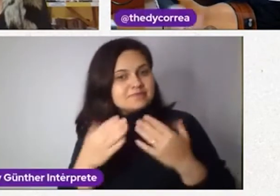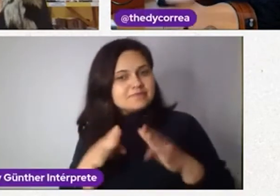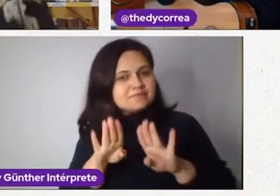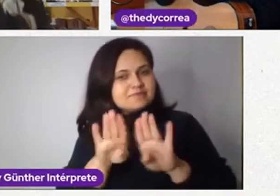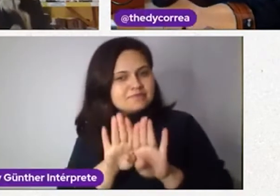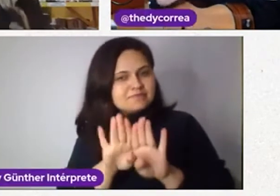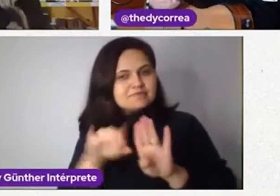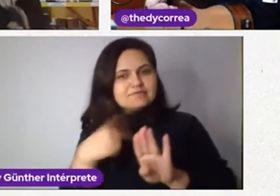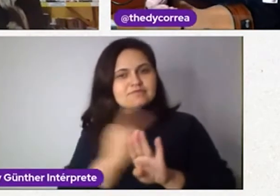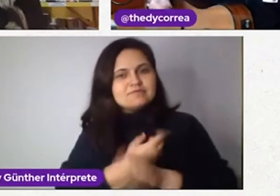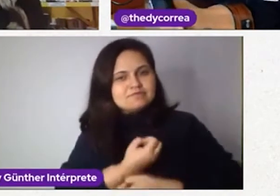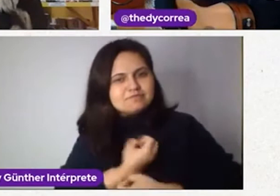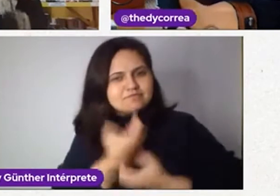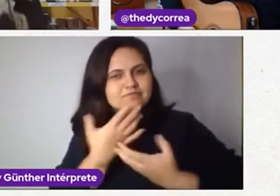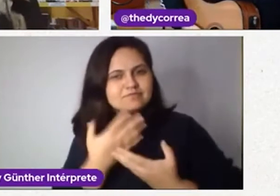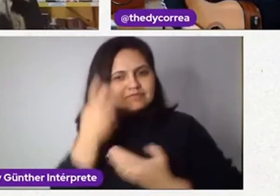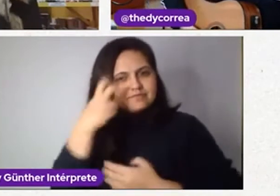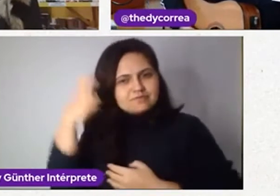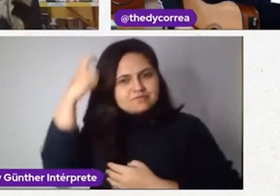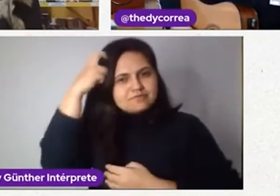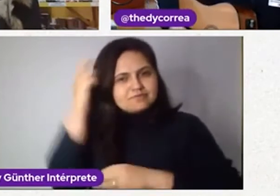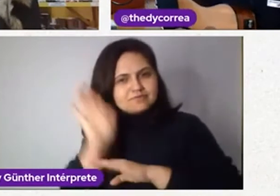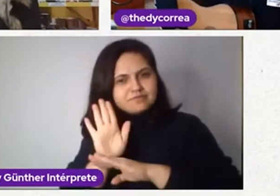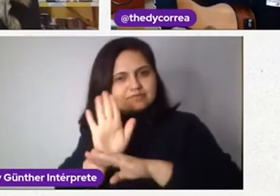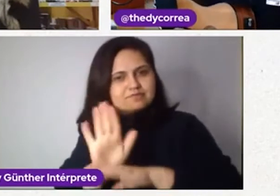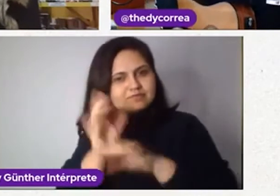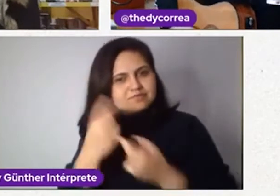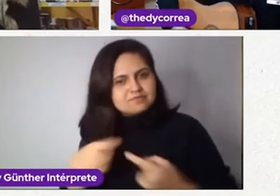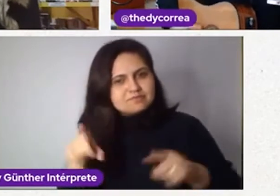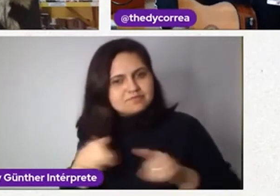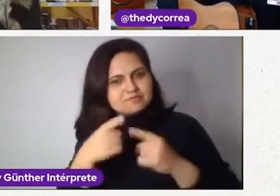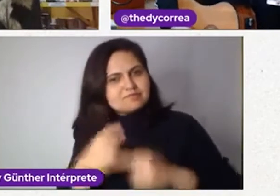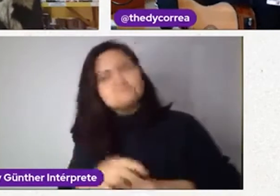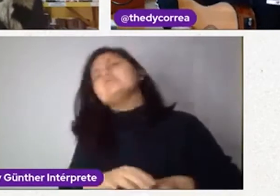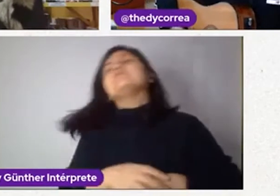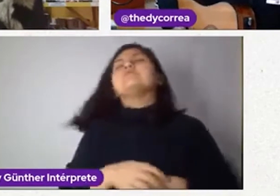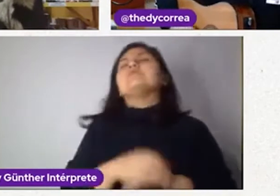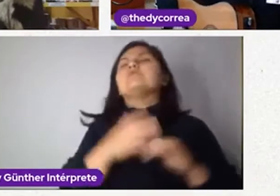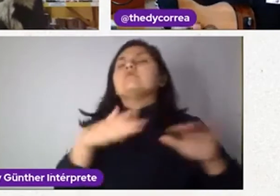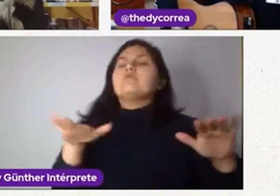prosa cultural, a minha contribuição com essa canção.